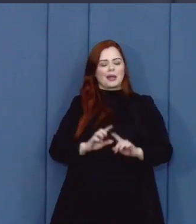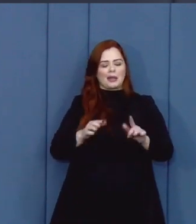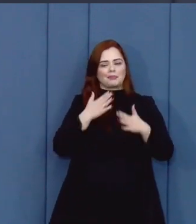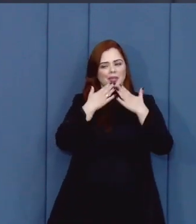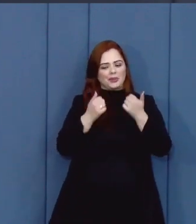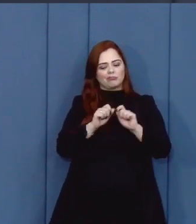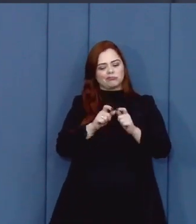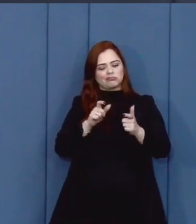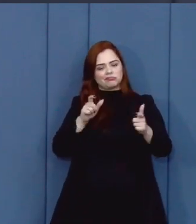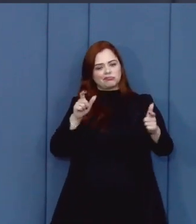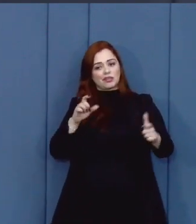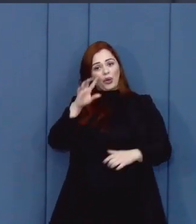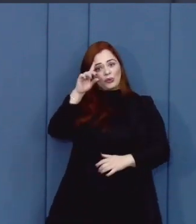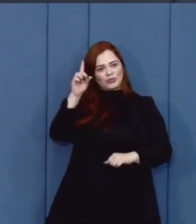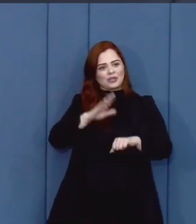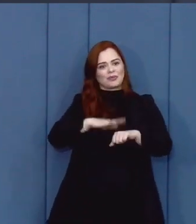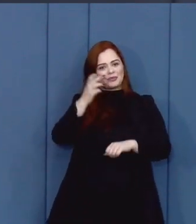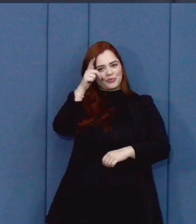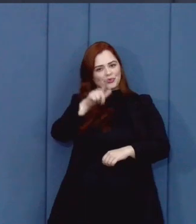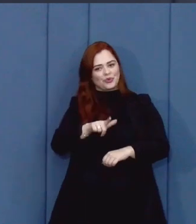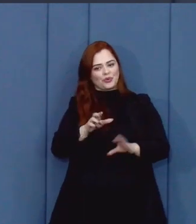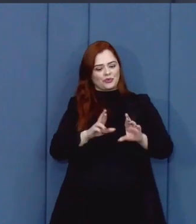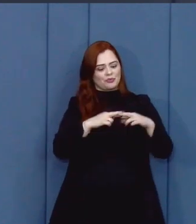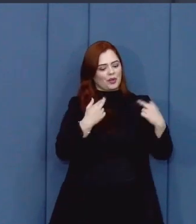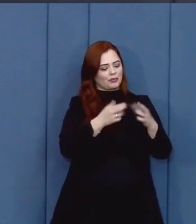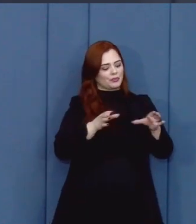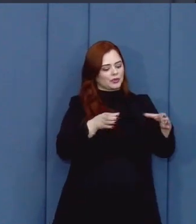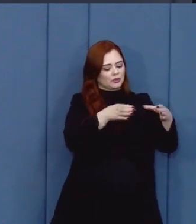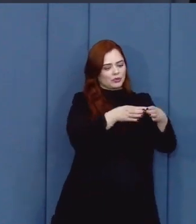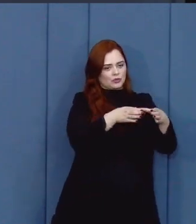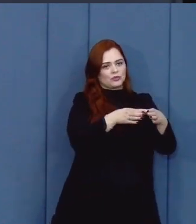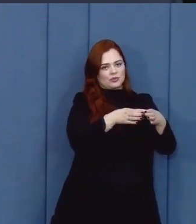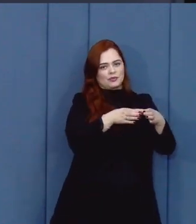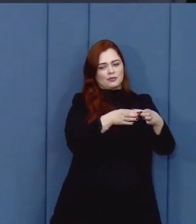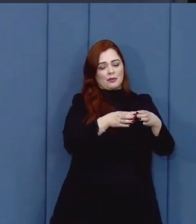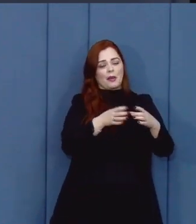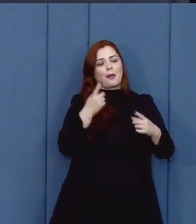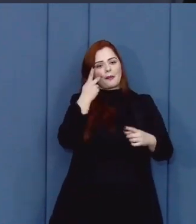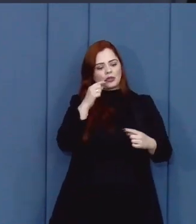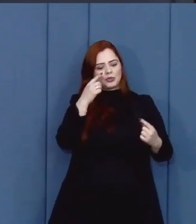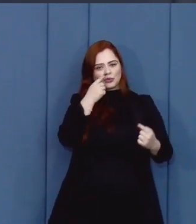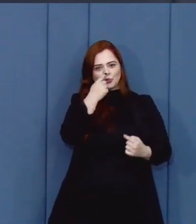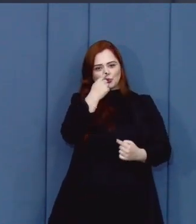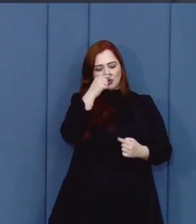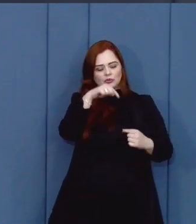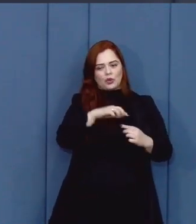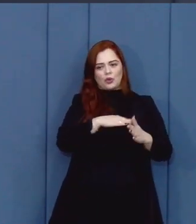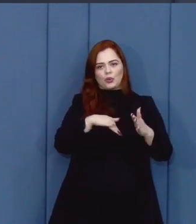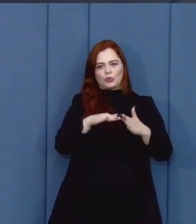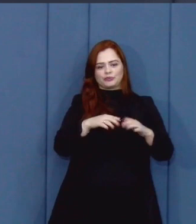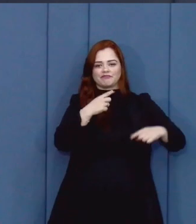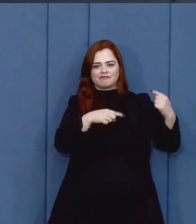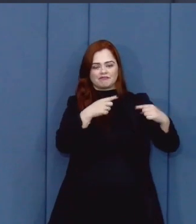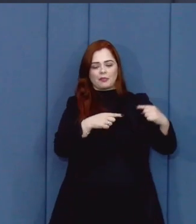gente estender um dia a mais com uma roda entre os participantes para a gente poder aprofundar aqui as discussões.